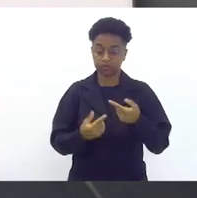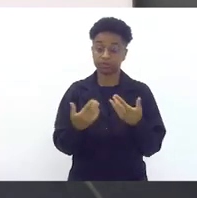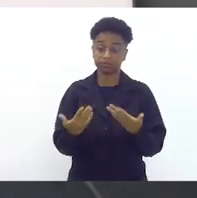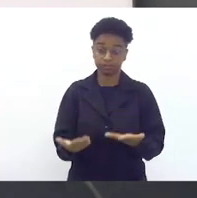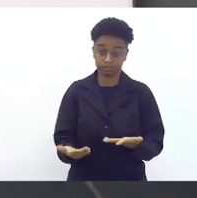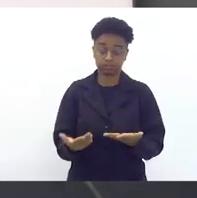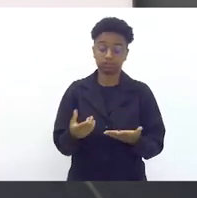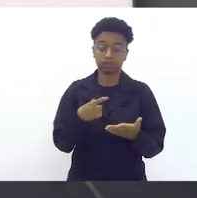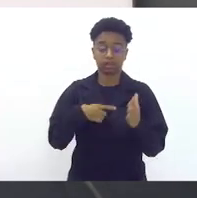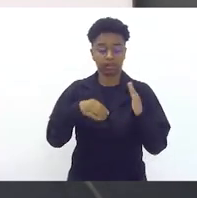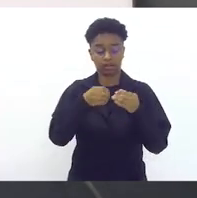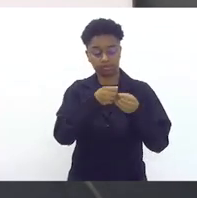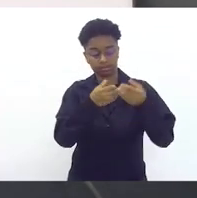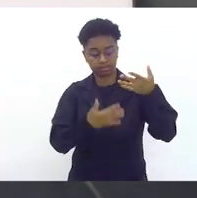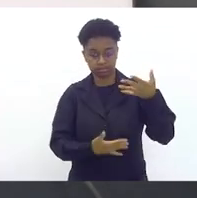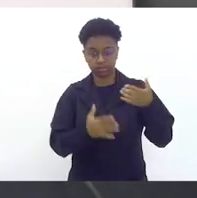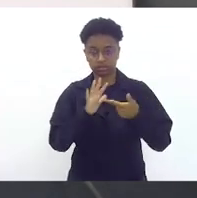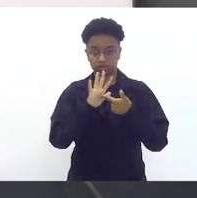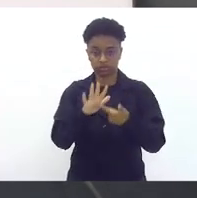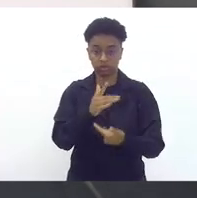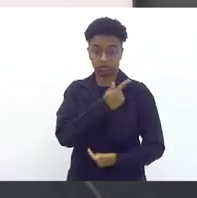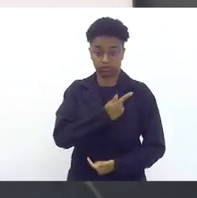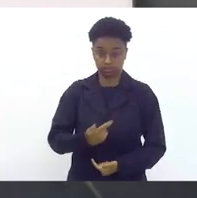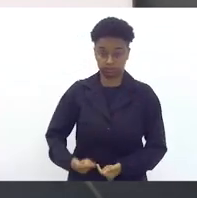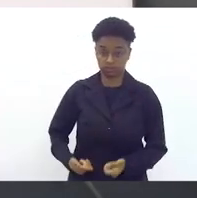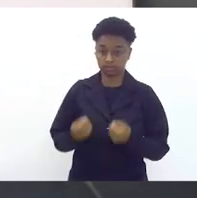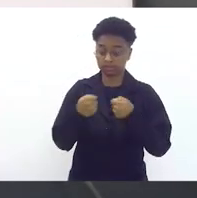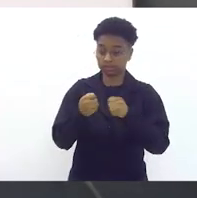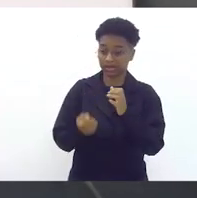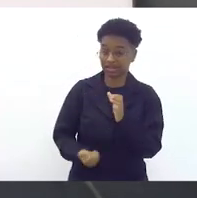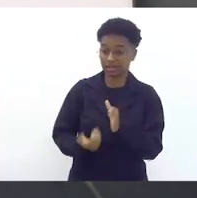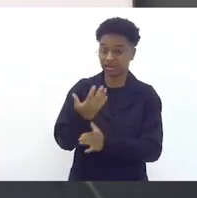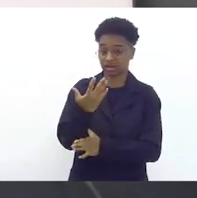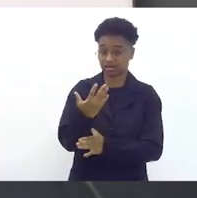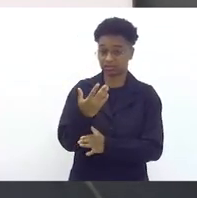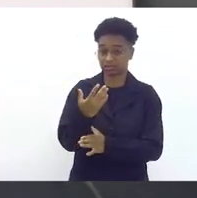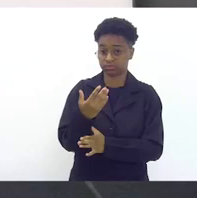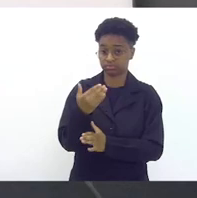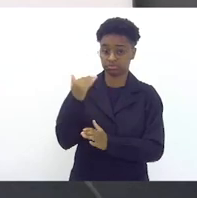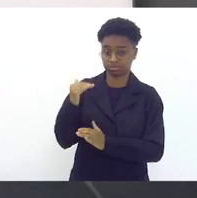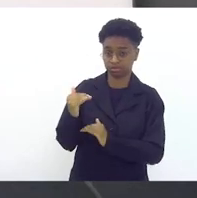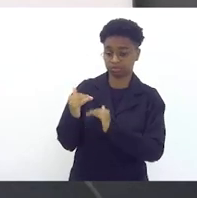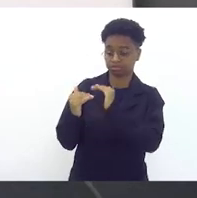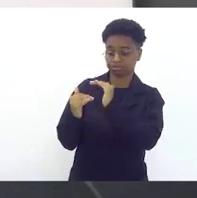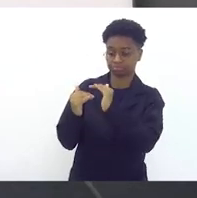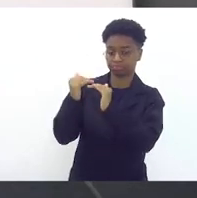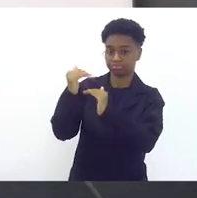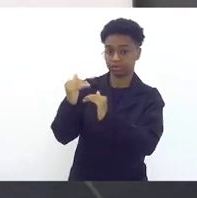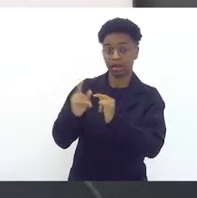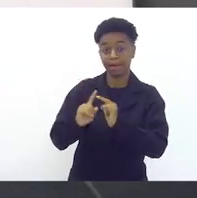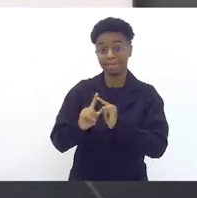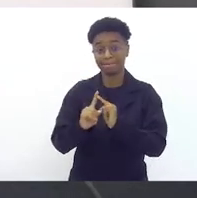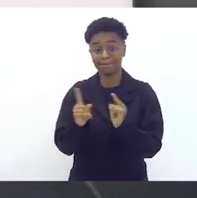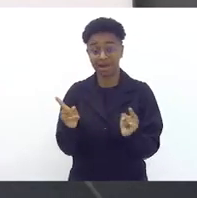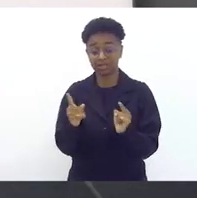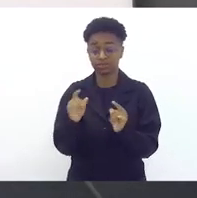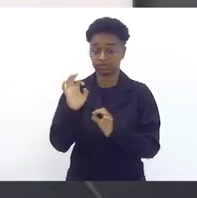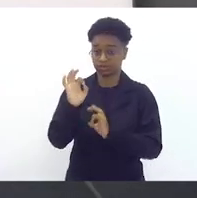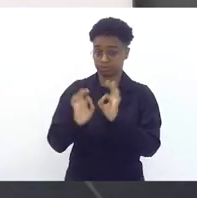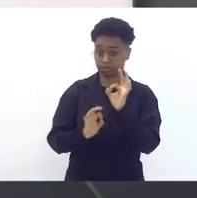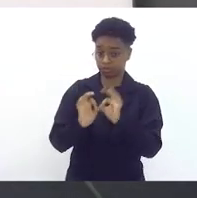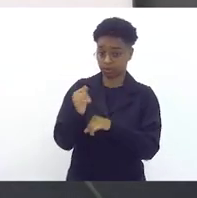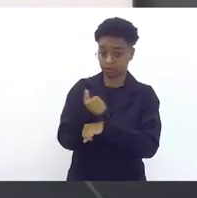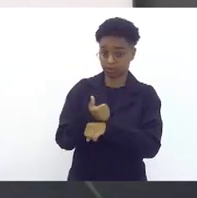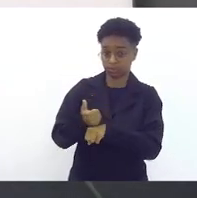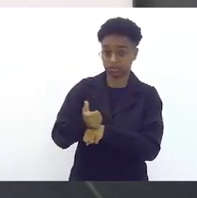convinha ao governo implementar de forma gradual, mas um plano de cargos,